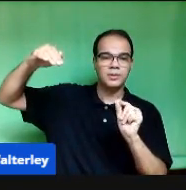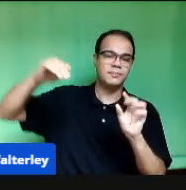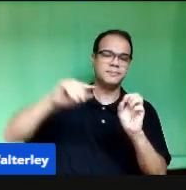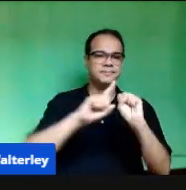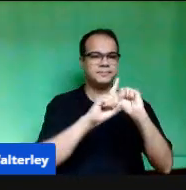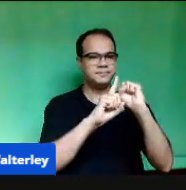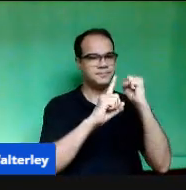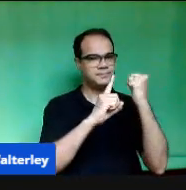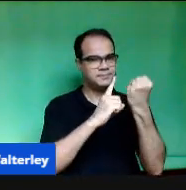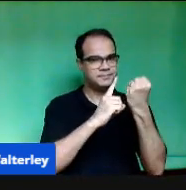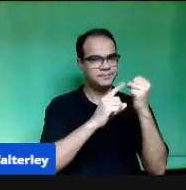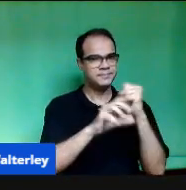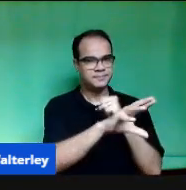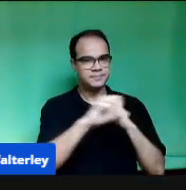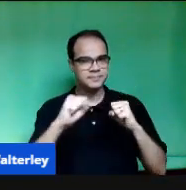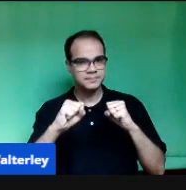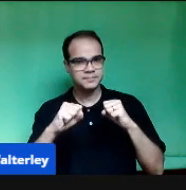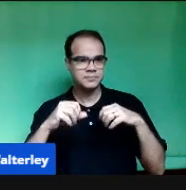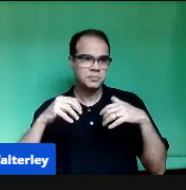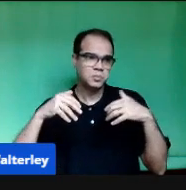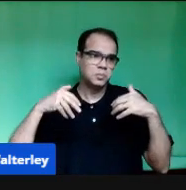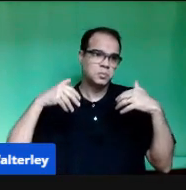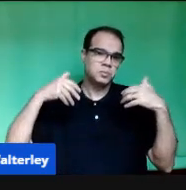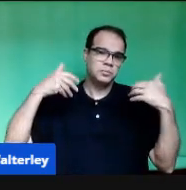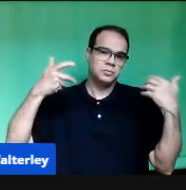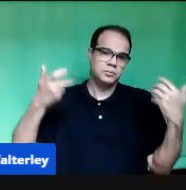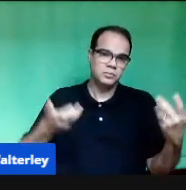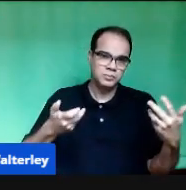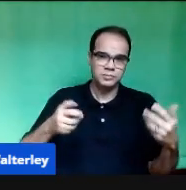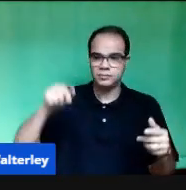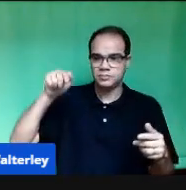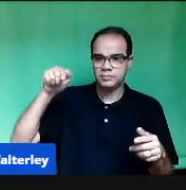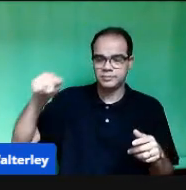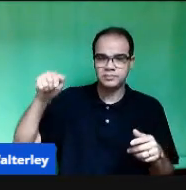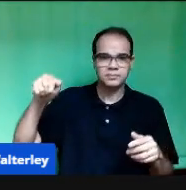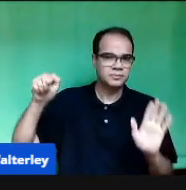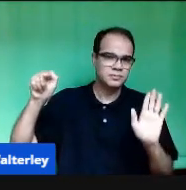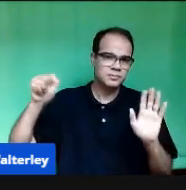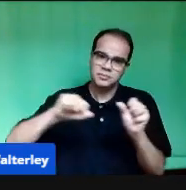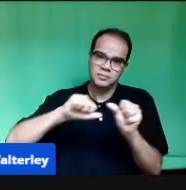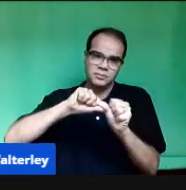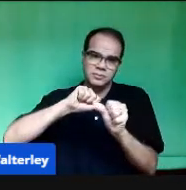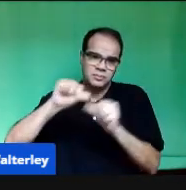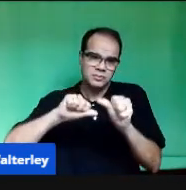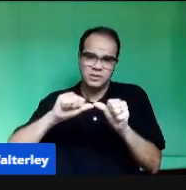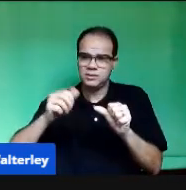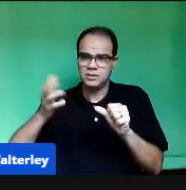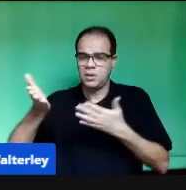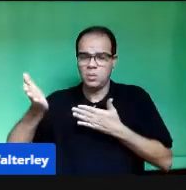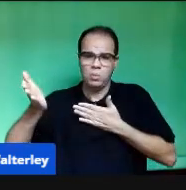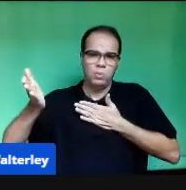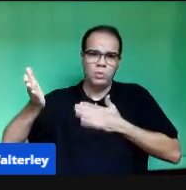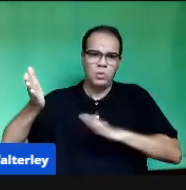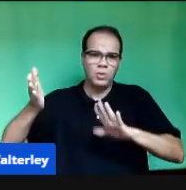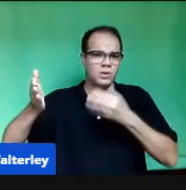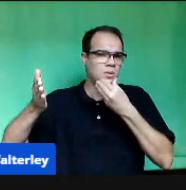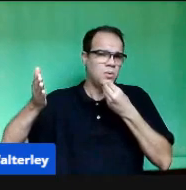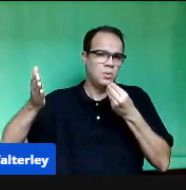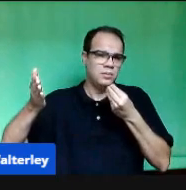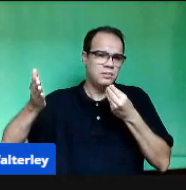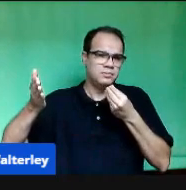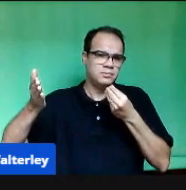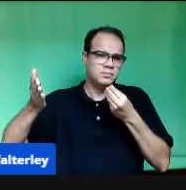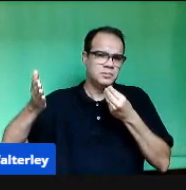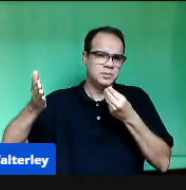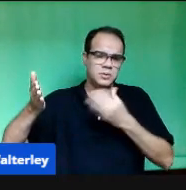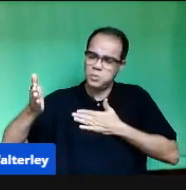social. Então, isso é fundamental a gente compreender. Então, se eu pensar um exemplo para